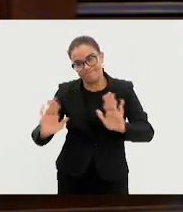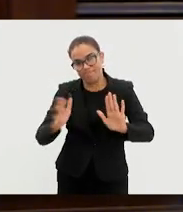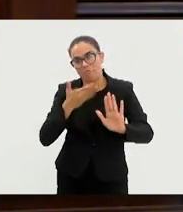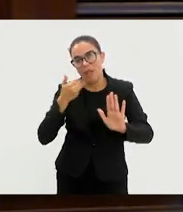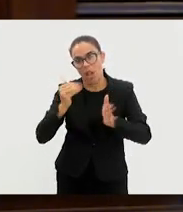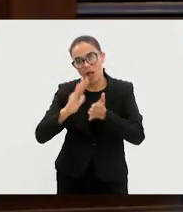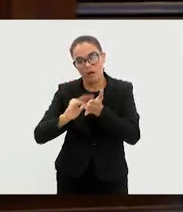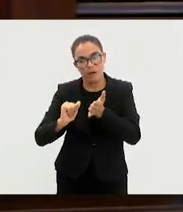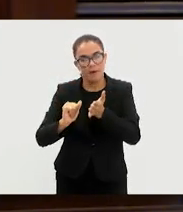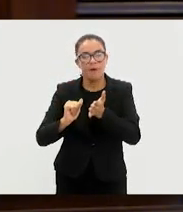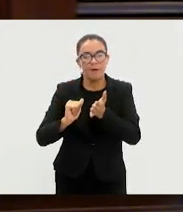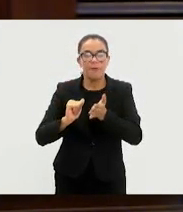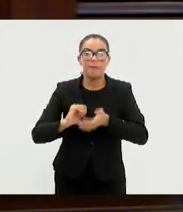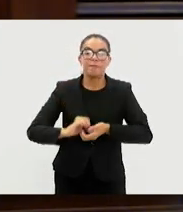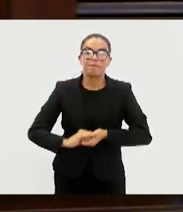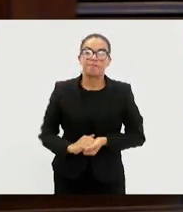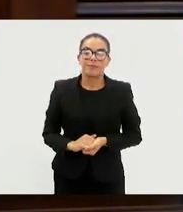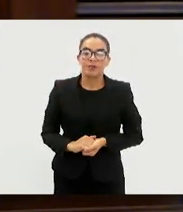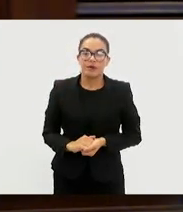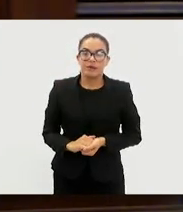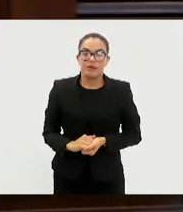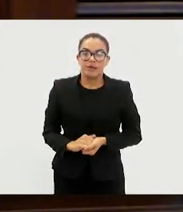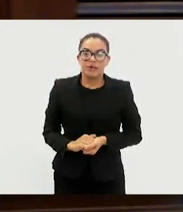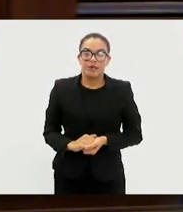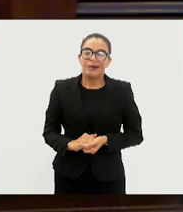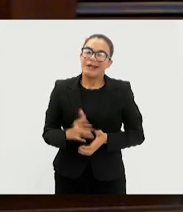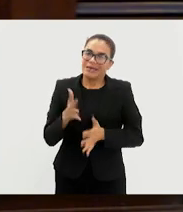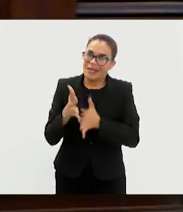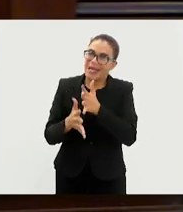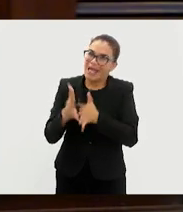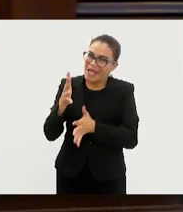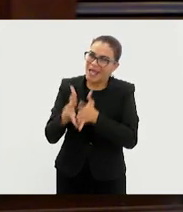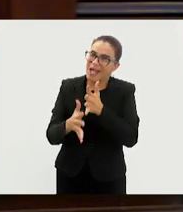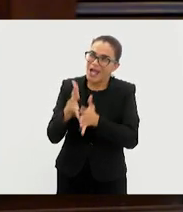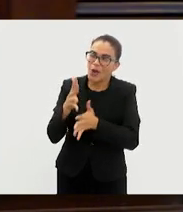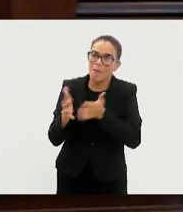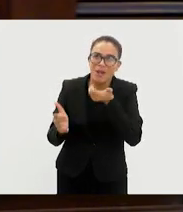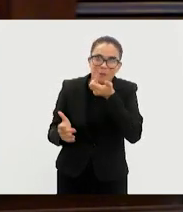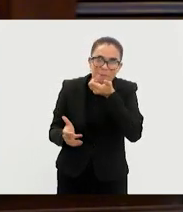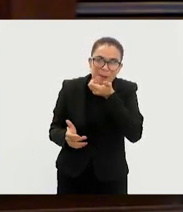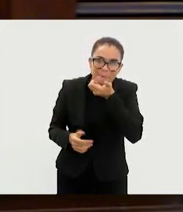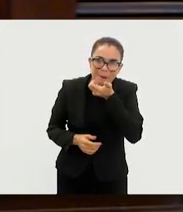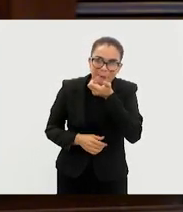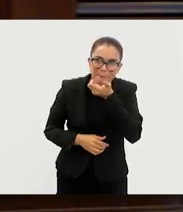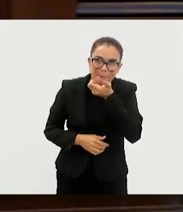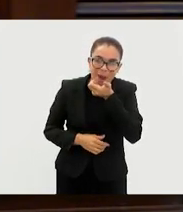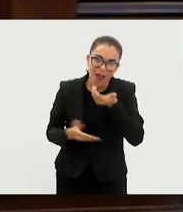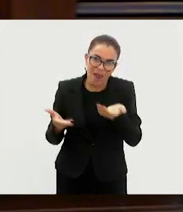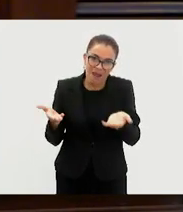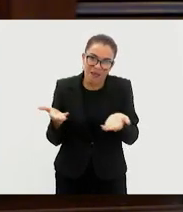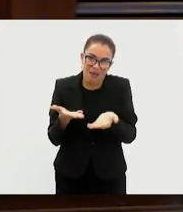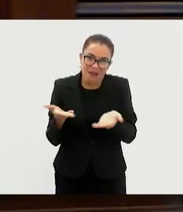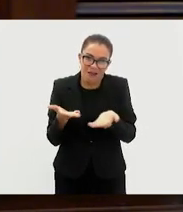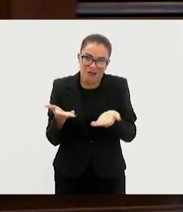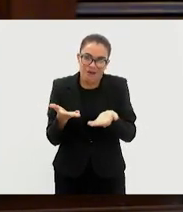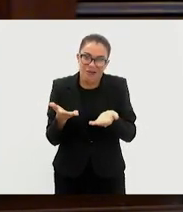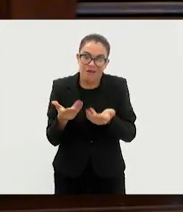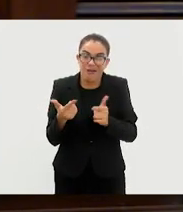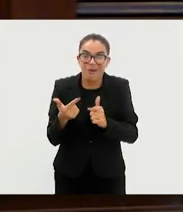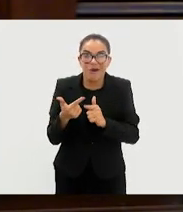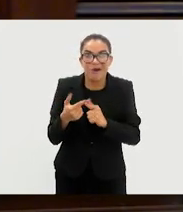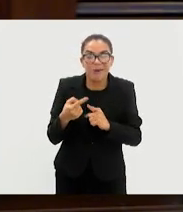E ele diz o seguinte: é complicado mandar um áudio para o senhor agora, porque é